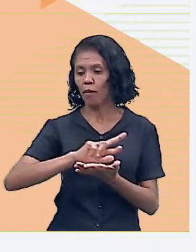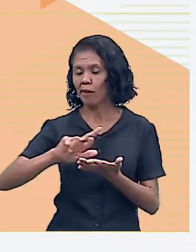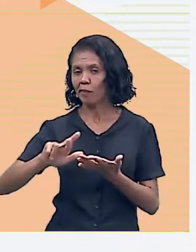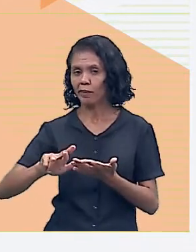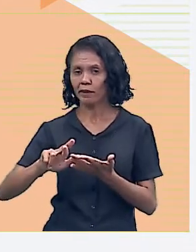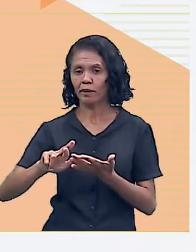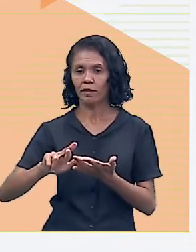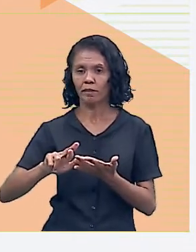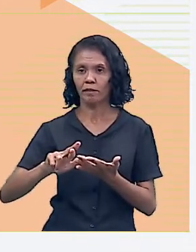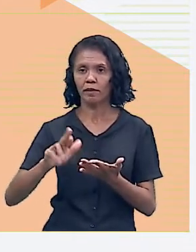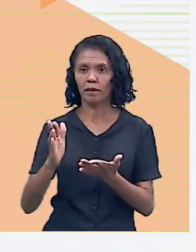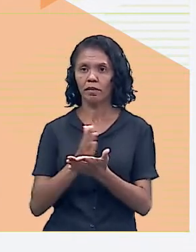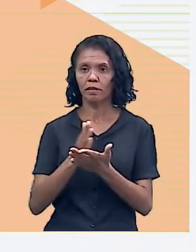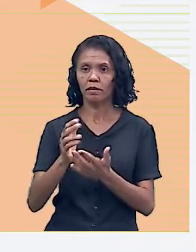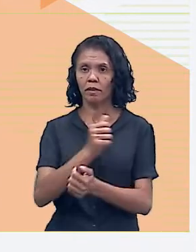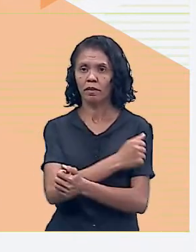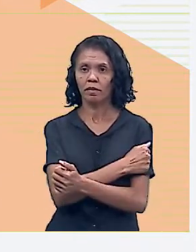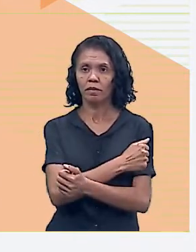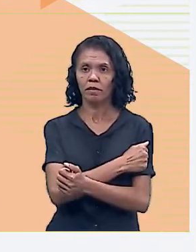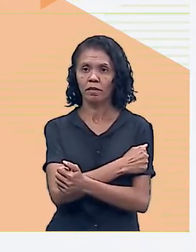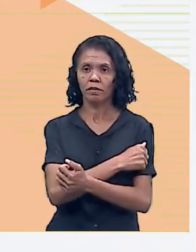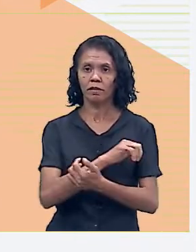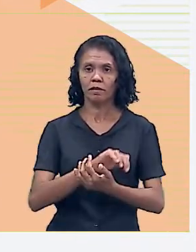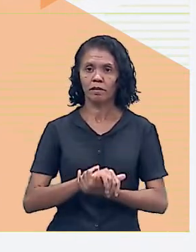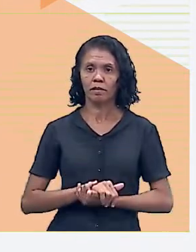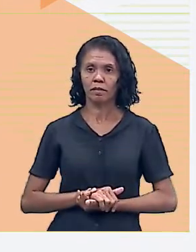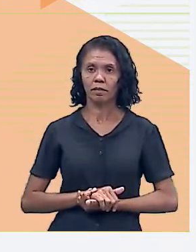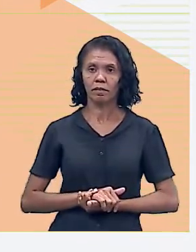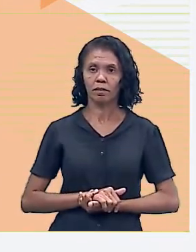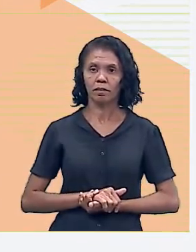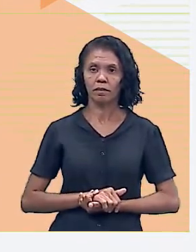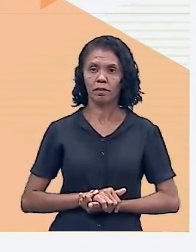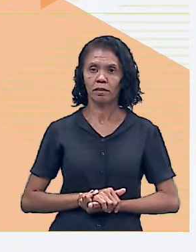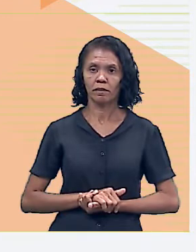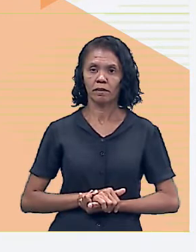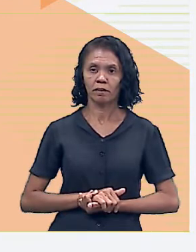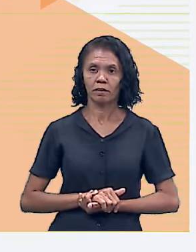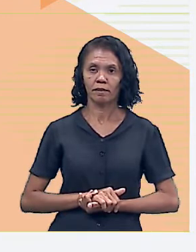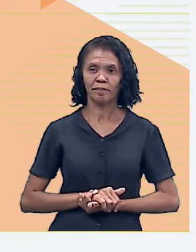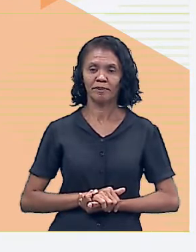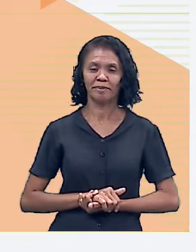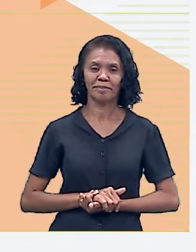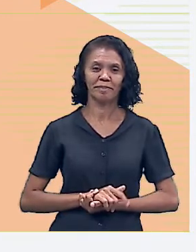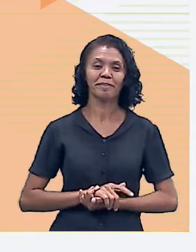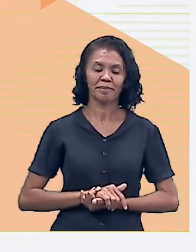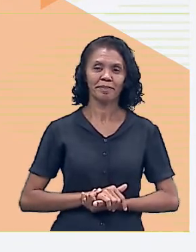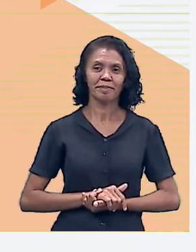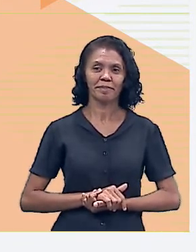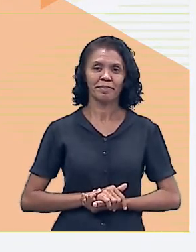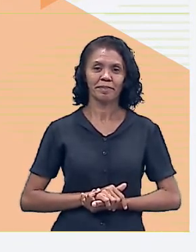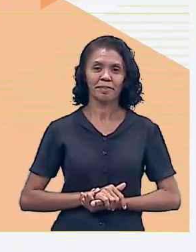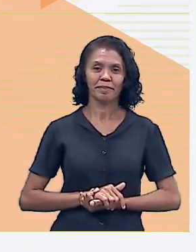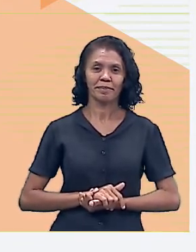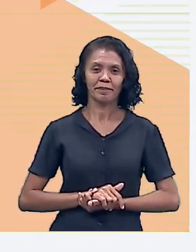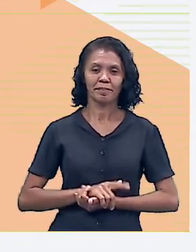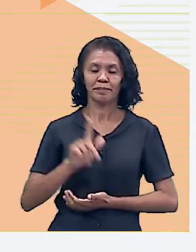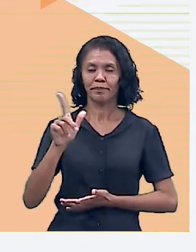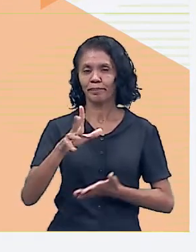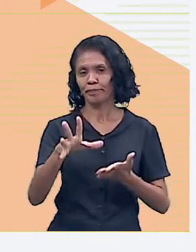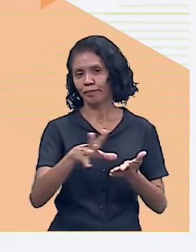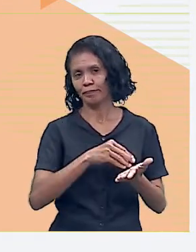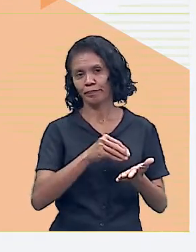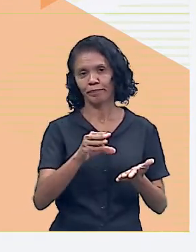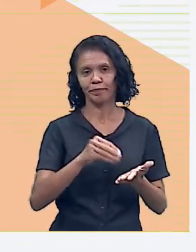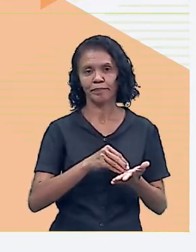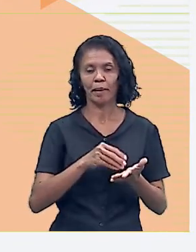muito comum que os alunos fazem para gente eu posso para o seu copiar o repertório como texto motivador veja só a cópia